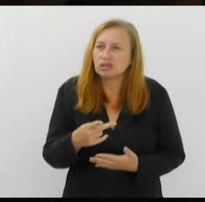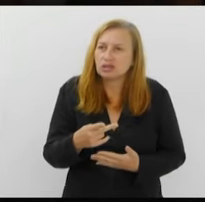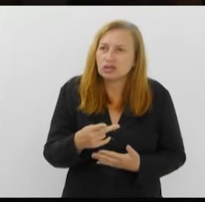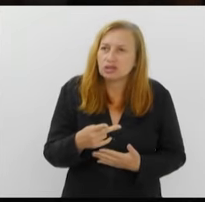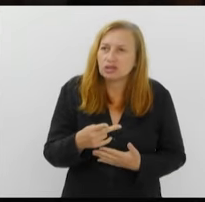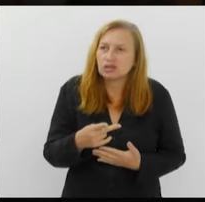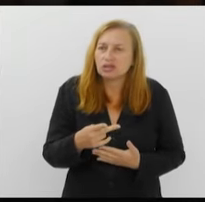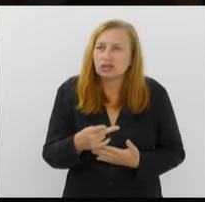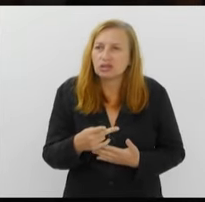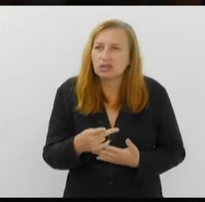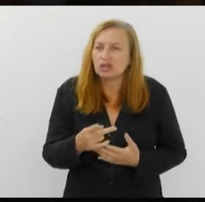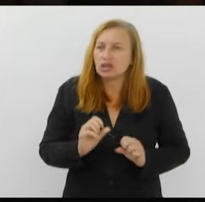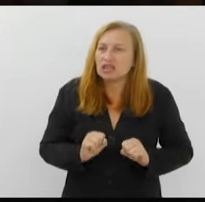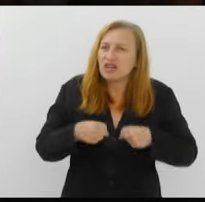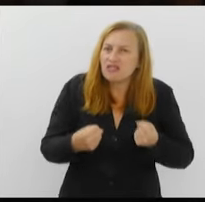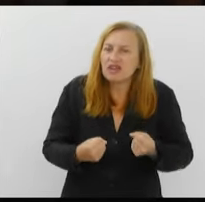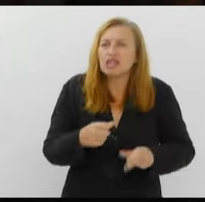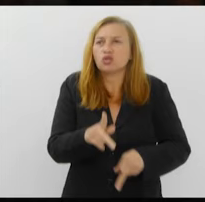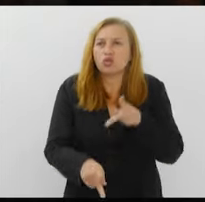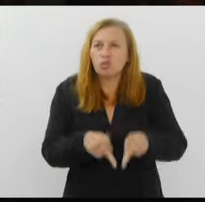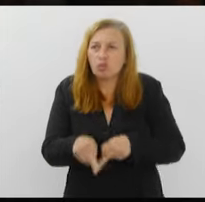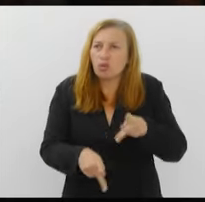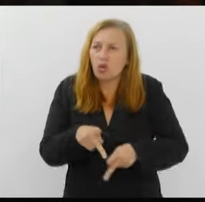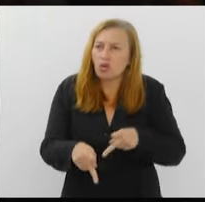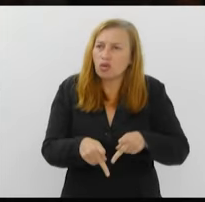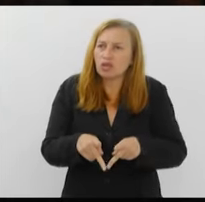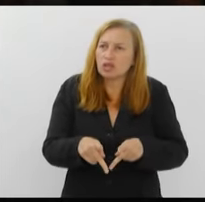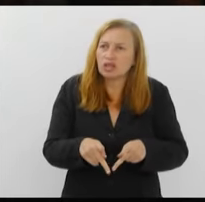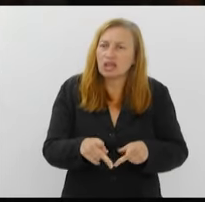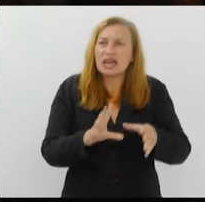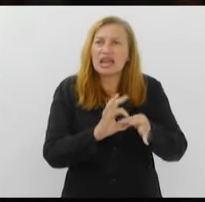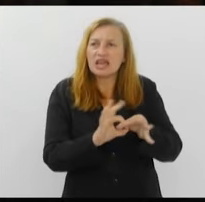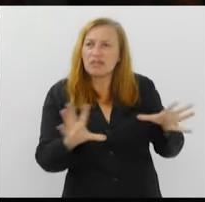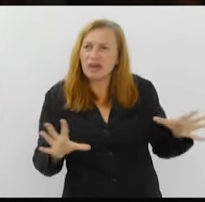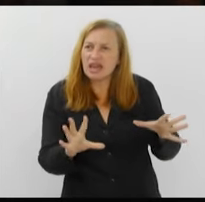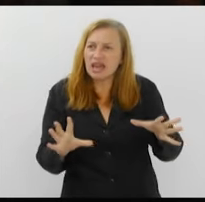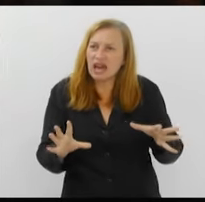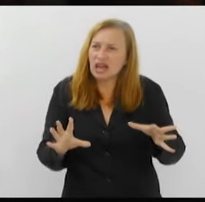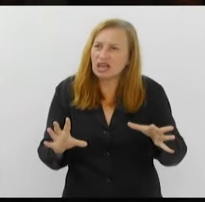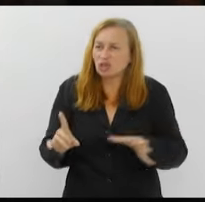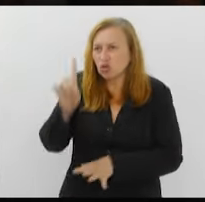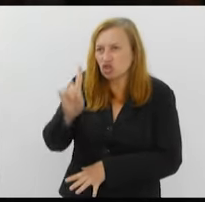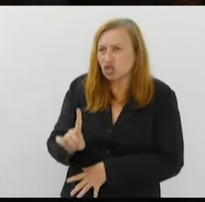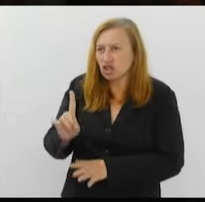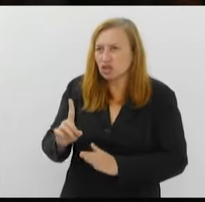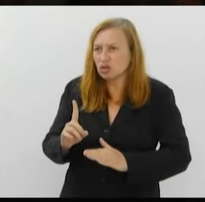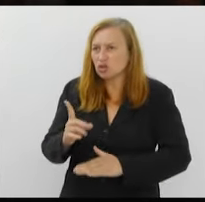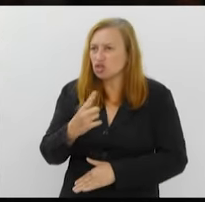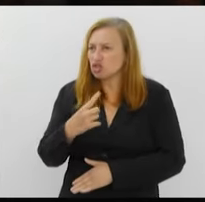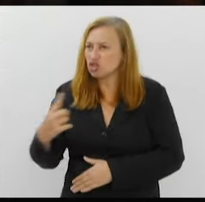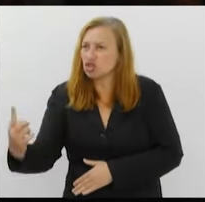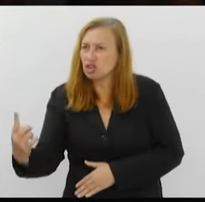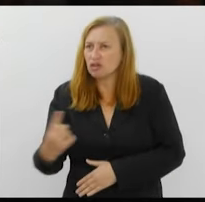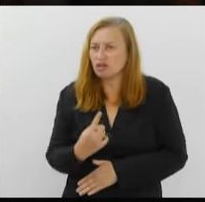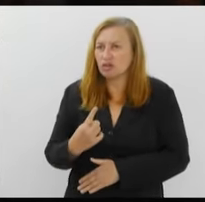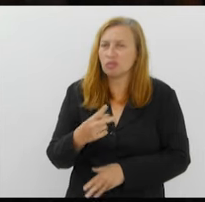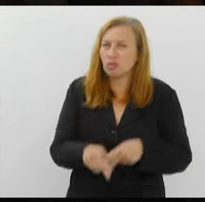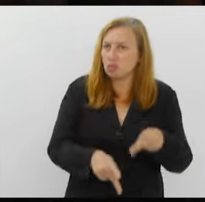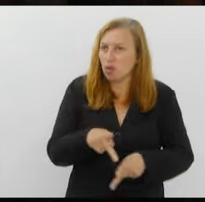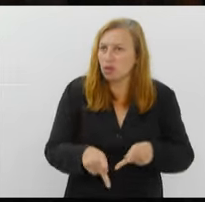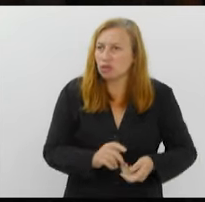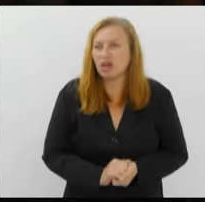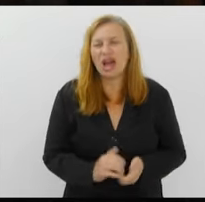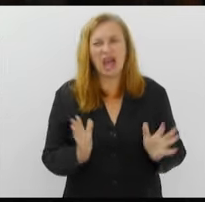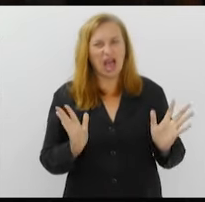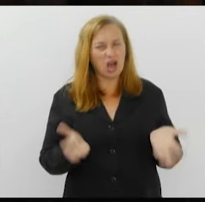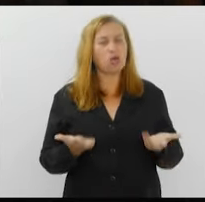de perto a defesa do cidadão e determinou liberar o direito de ir e vir para a população.